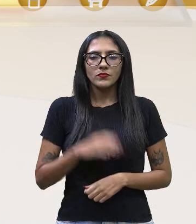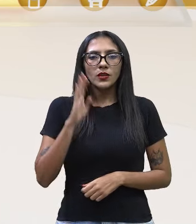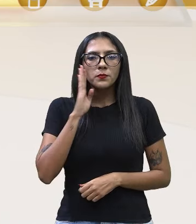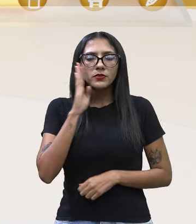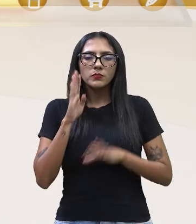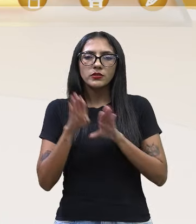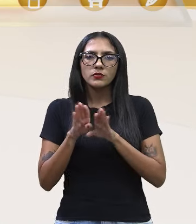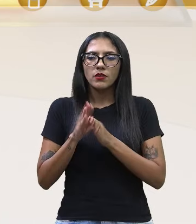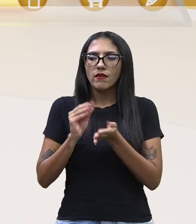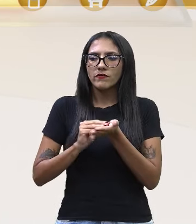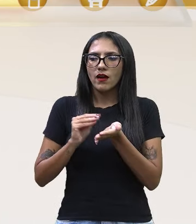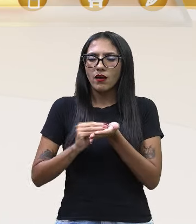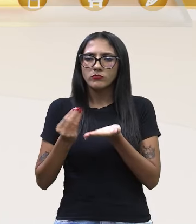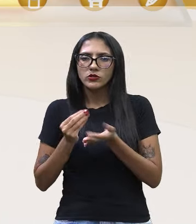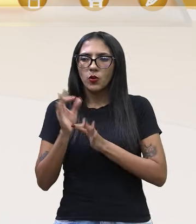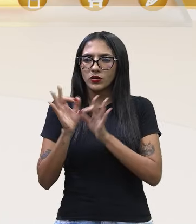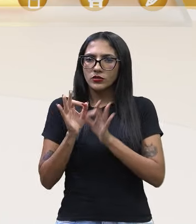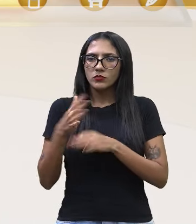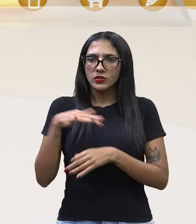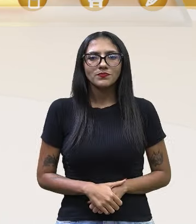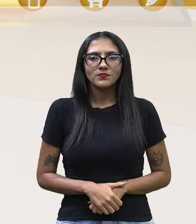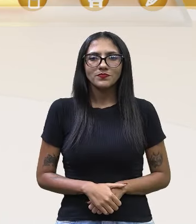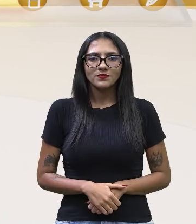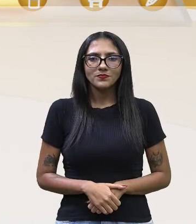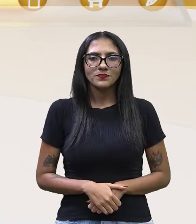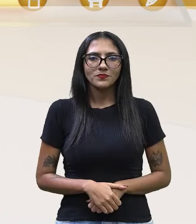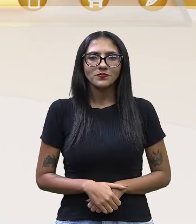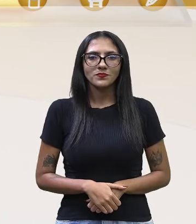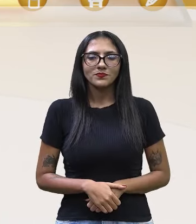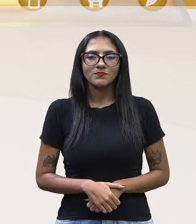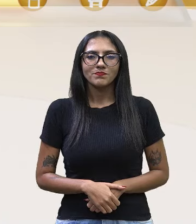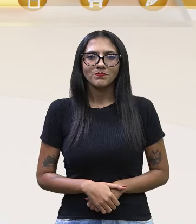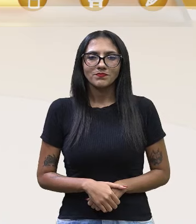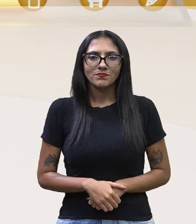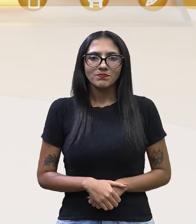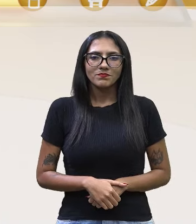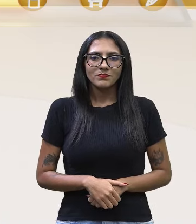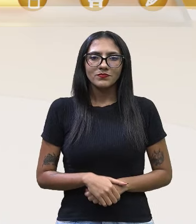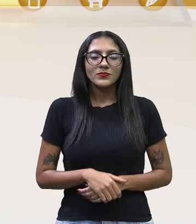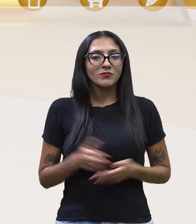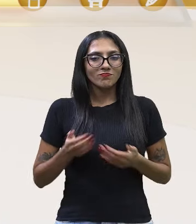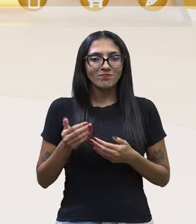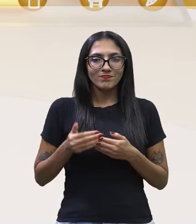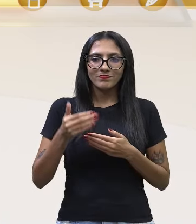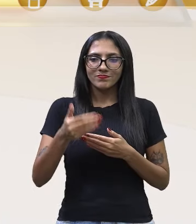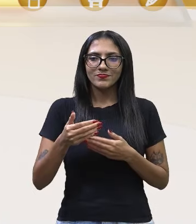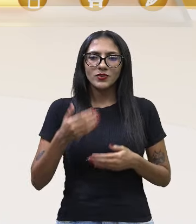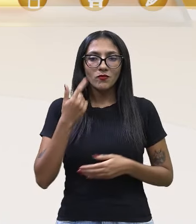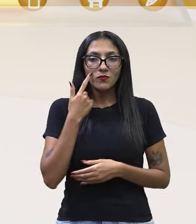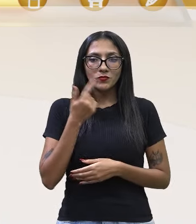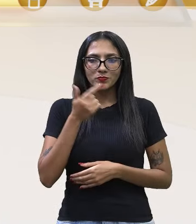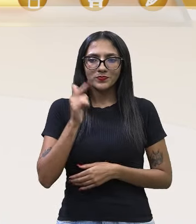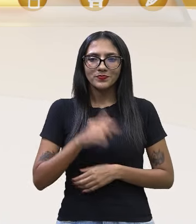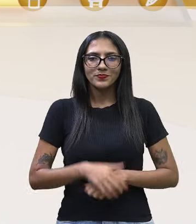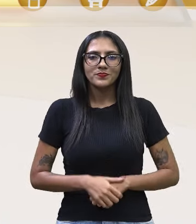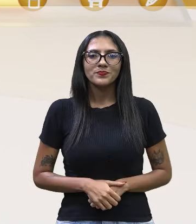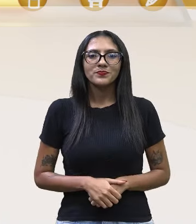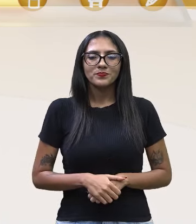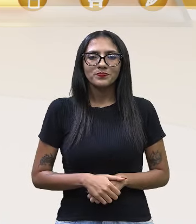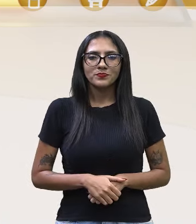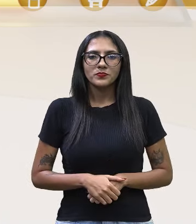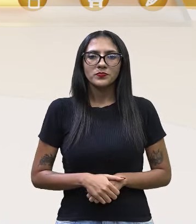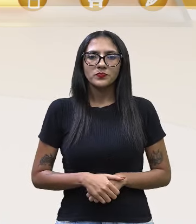infraestruturas não é isso exatamente vamos avançar é vamos avançar porque nós vamos falar agora de taxa de